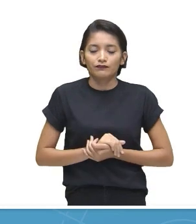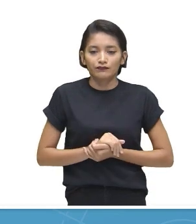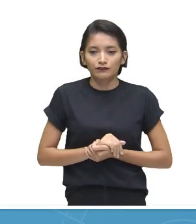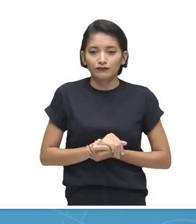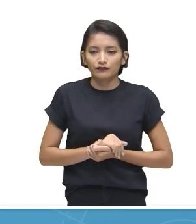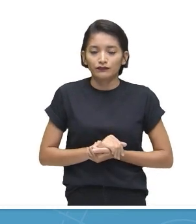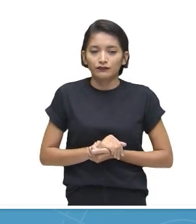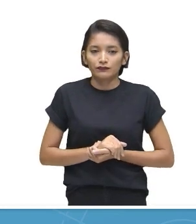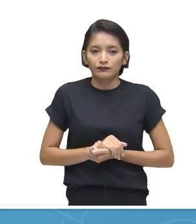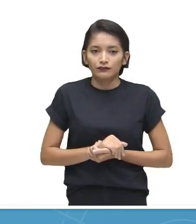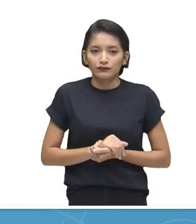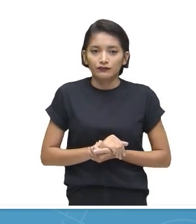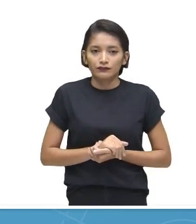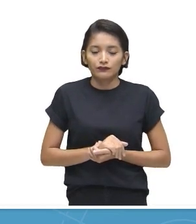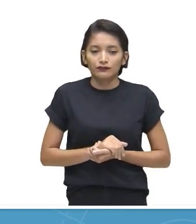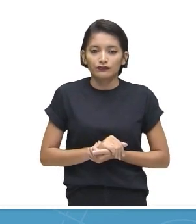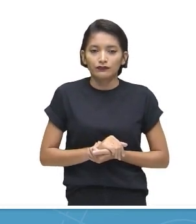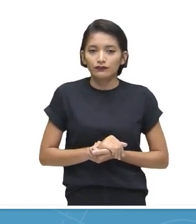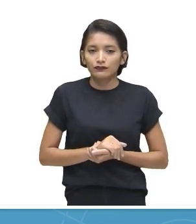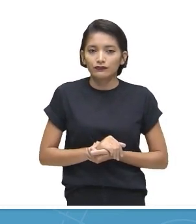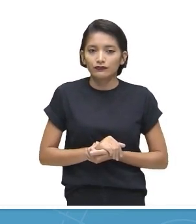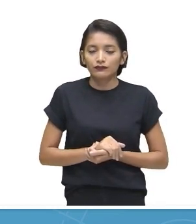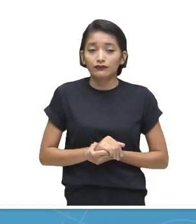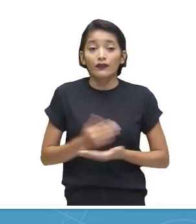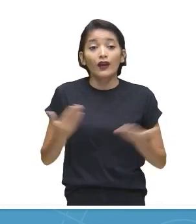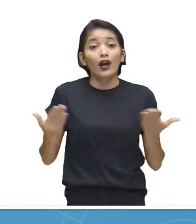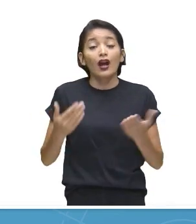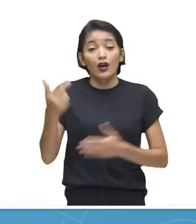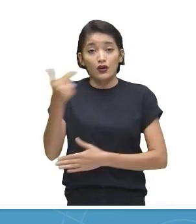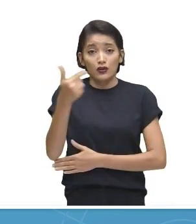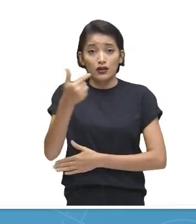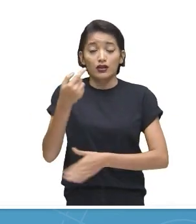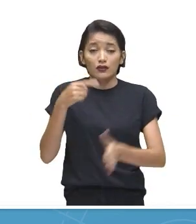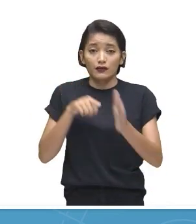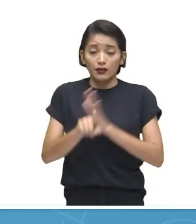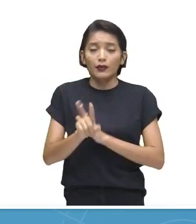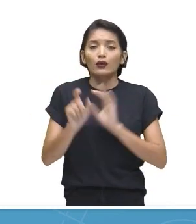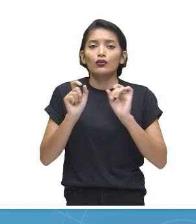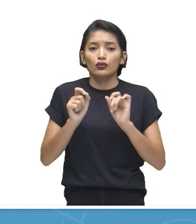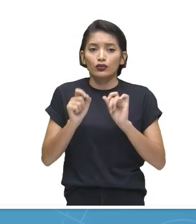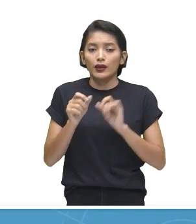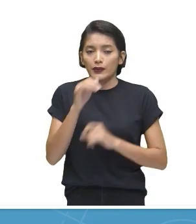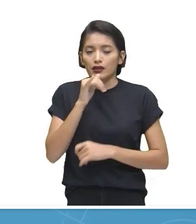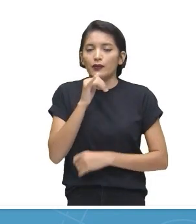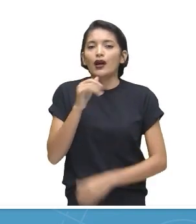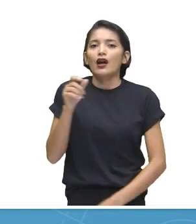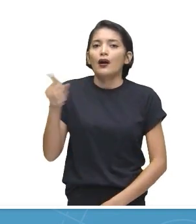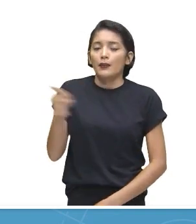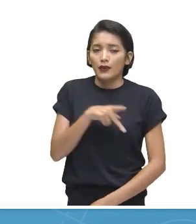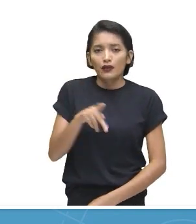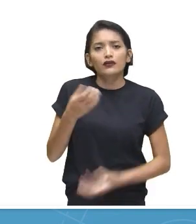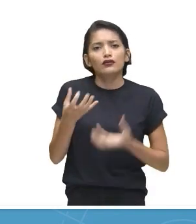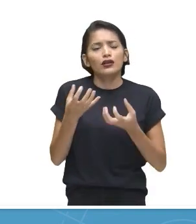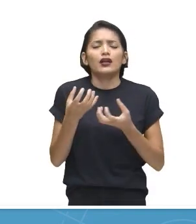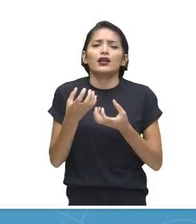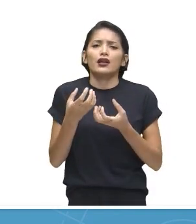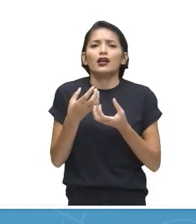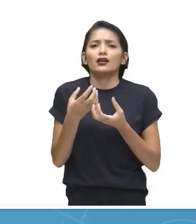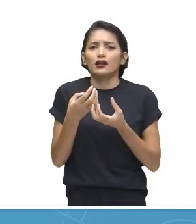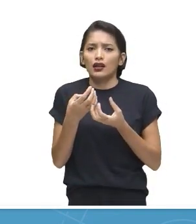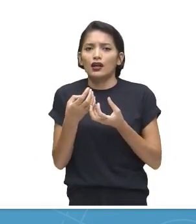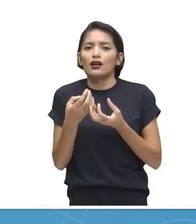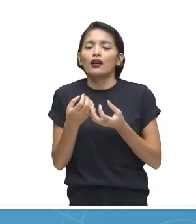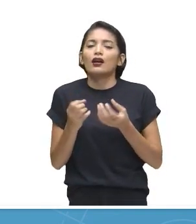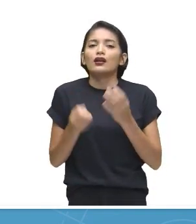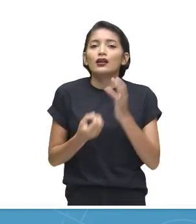5 pães na nossa primeira questão. Agora, na segunda questão, a gente tem aquela situação da professora que queria fazer medalhas para os seus alunos.